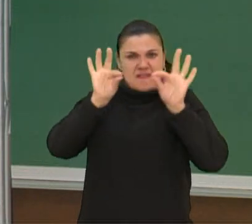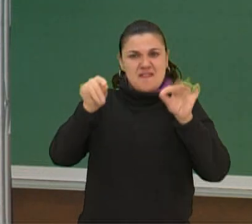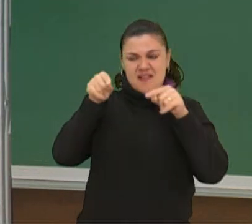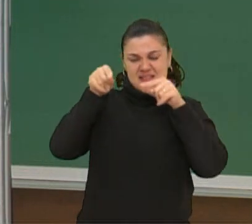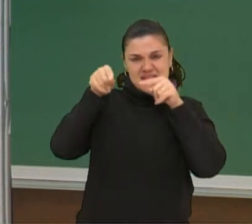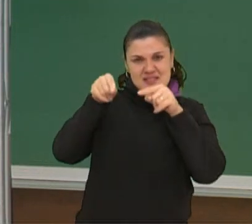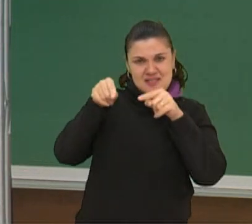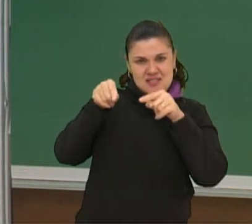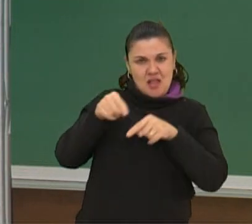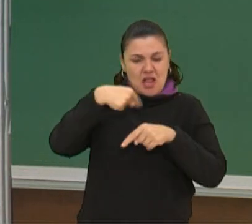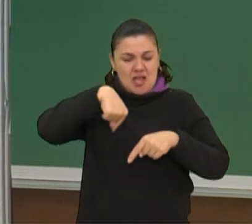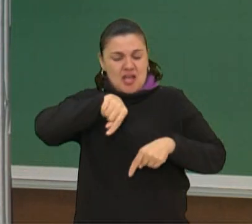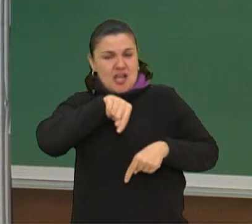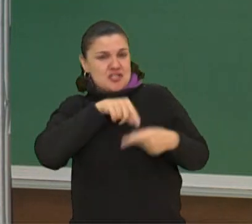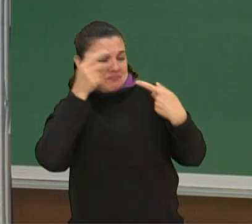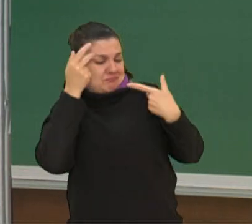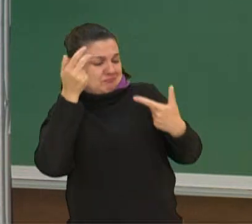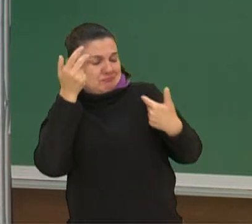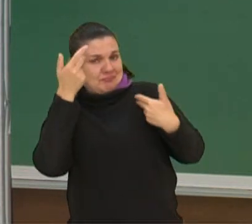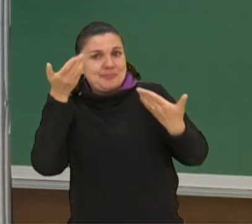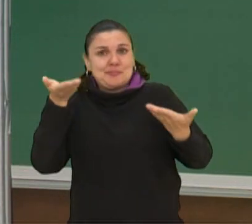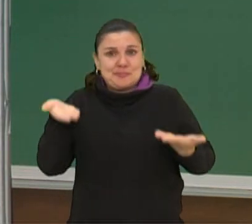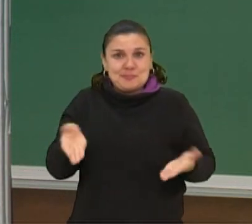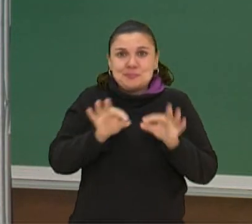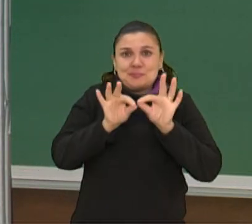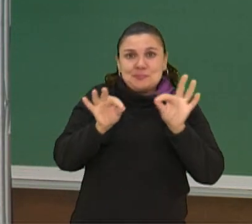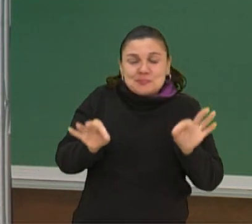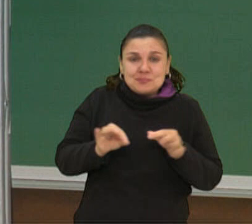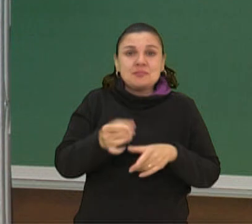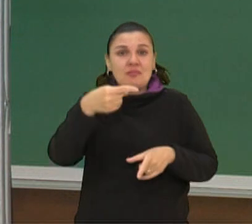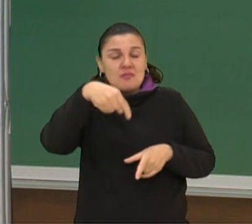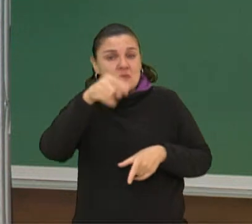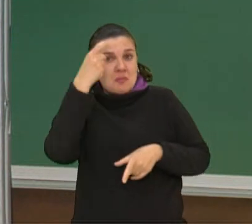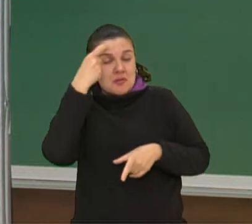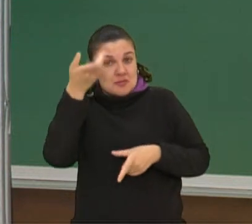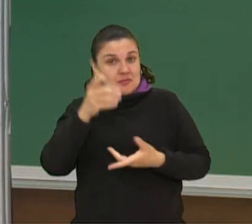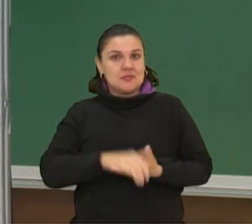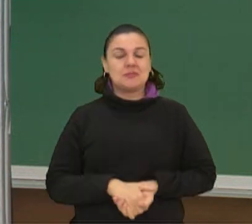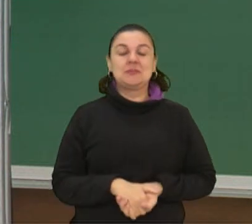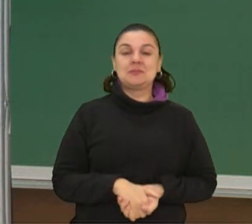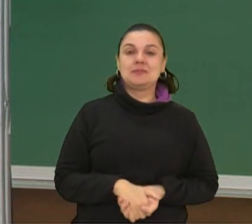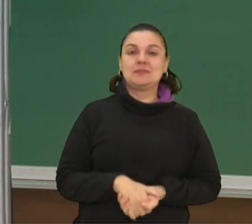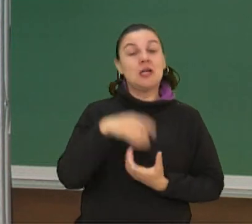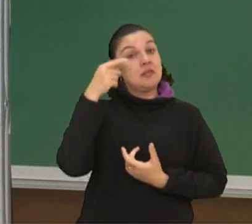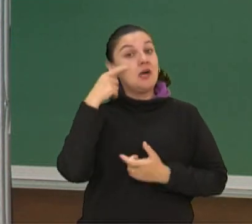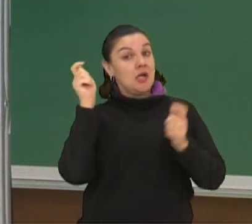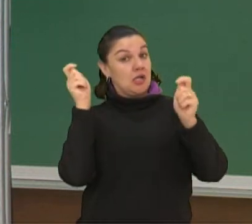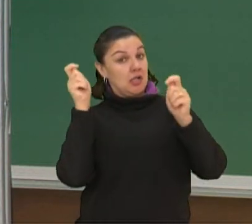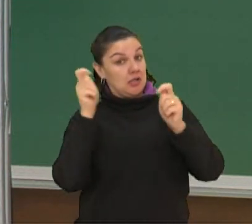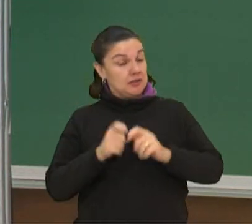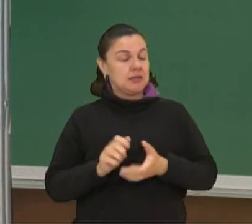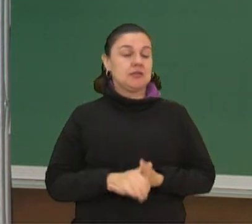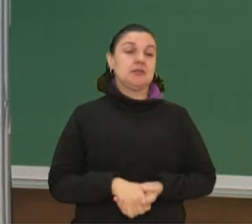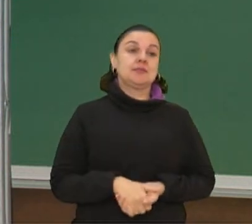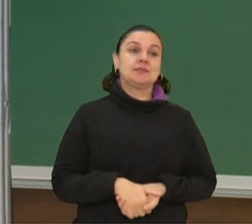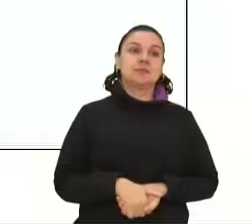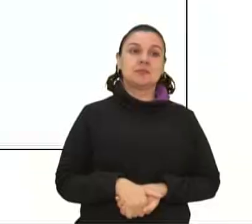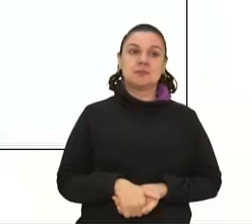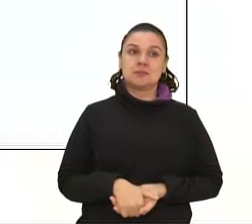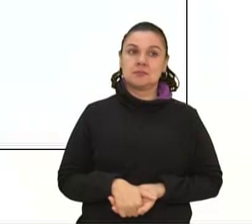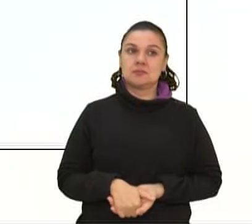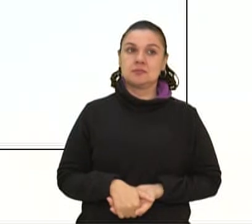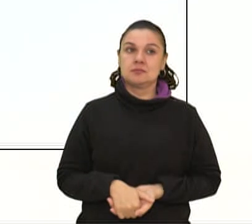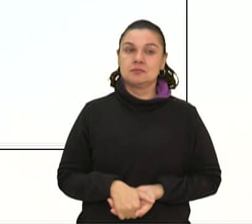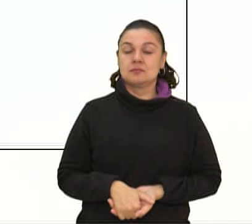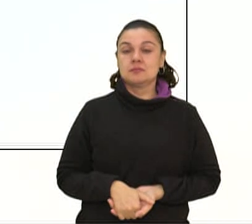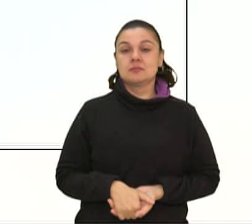Muito bem, pessoal, vamos voltar aqui a essa pergunta. O Marco Aurélio, grande imperador poderoso,